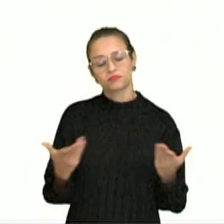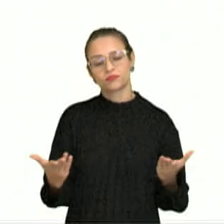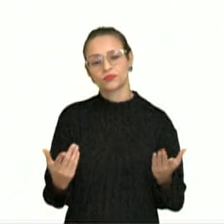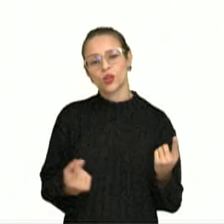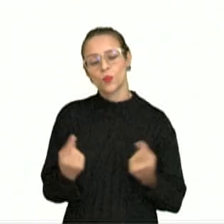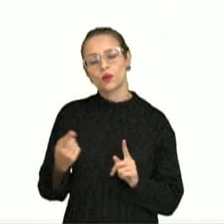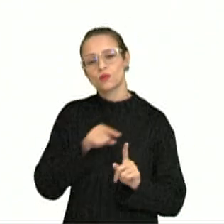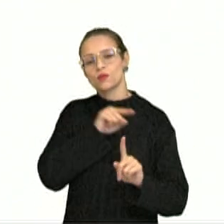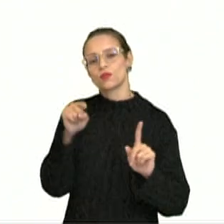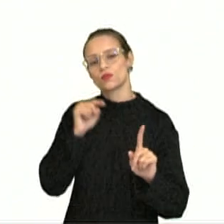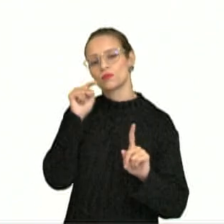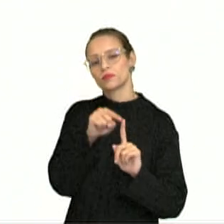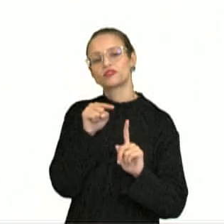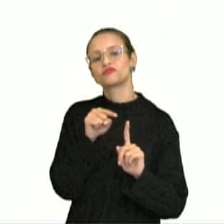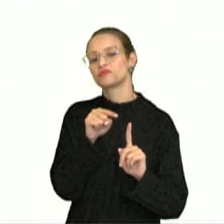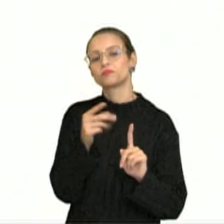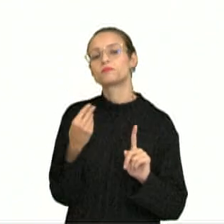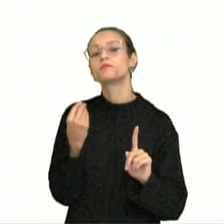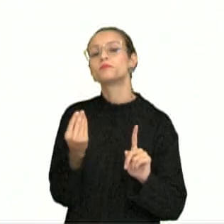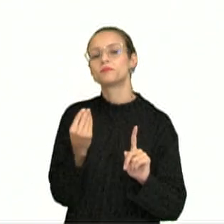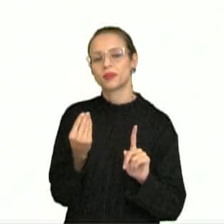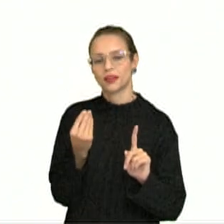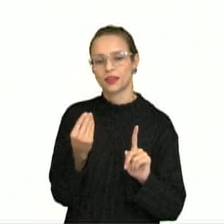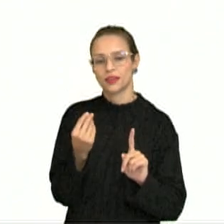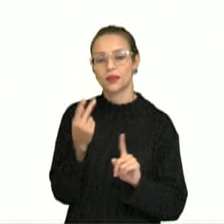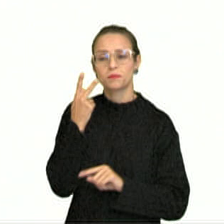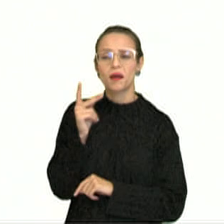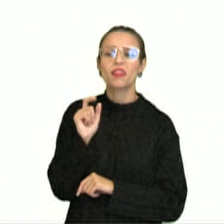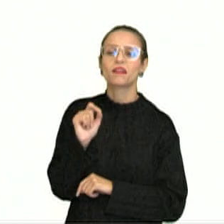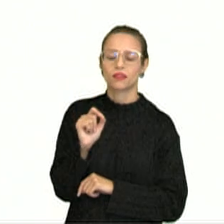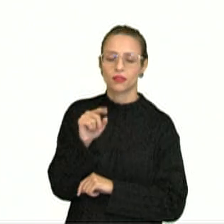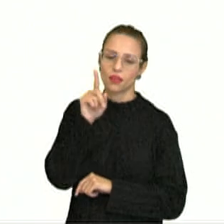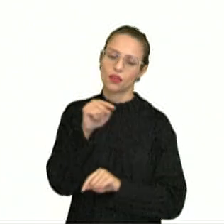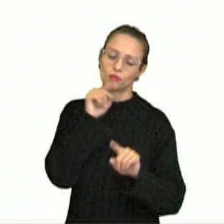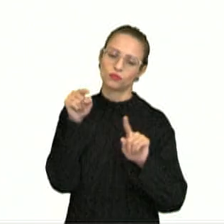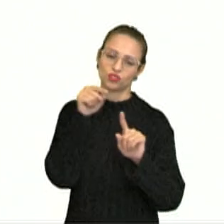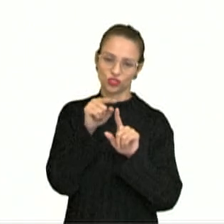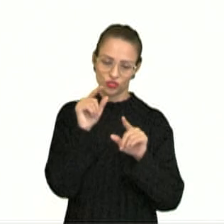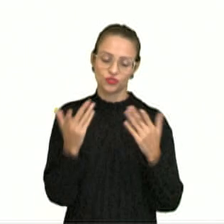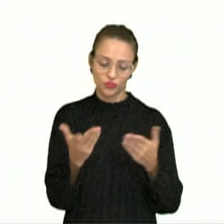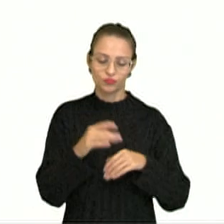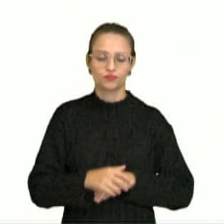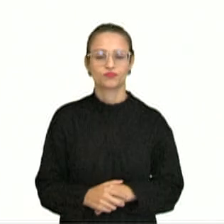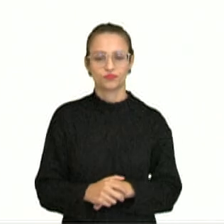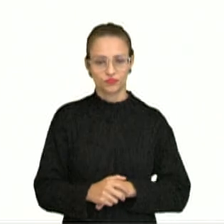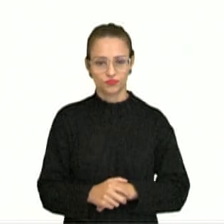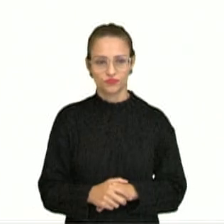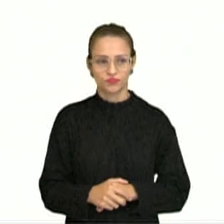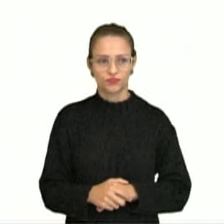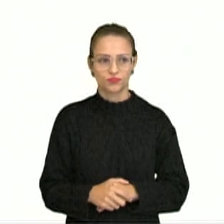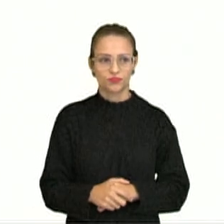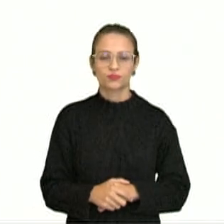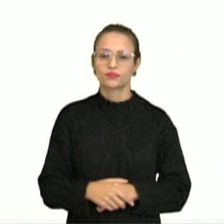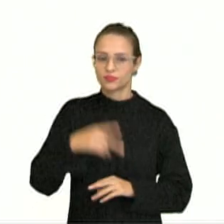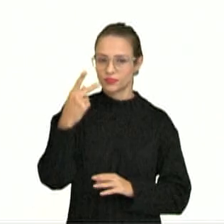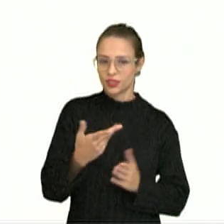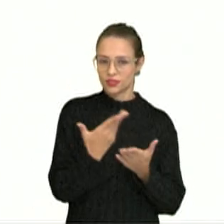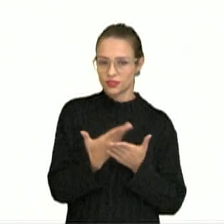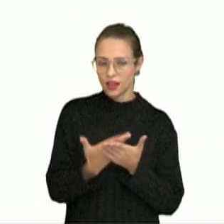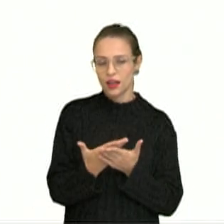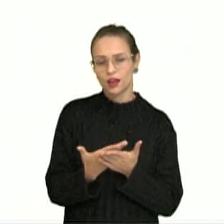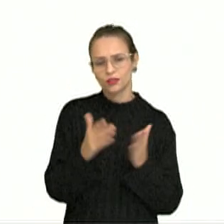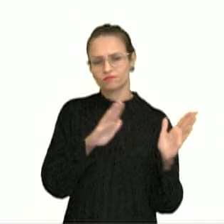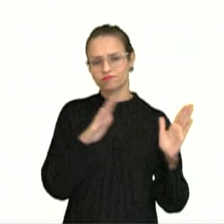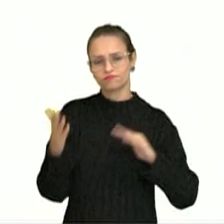qual fim? Para que serve? Com que fim ela existe? Então é finalidade, tá? Na aula de hoje,